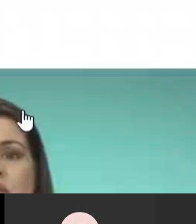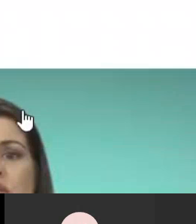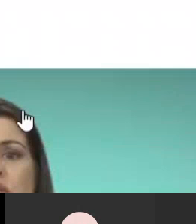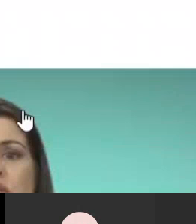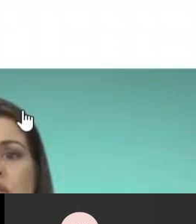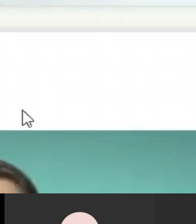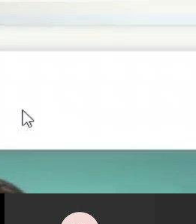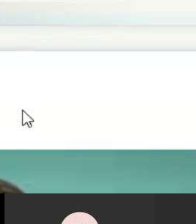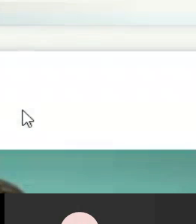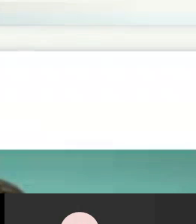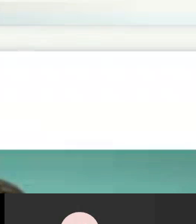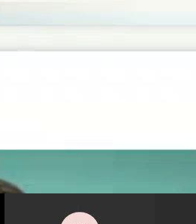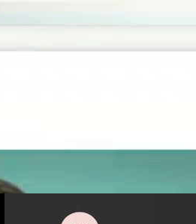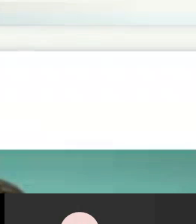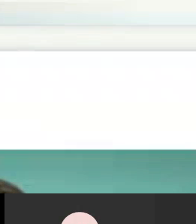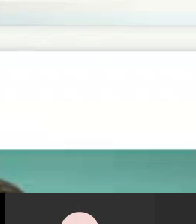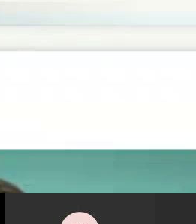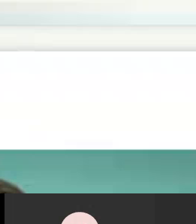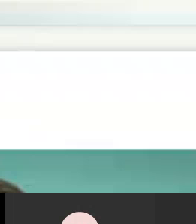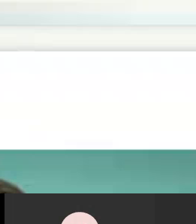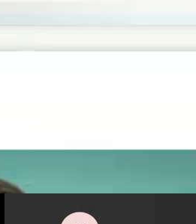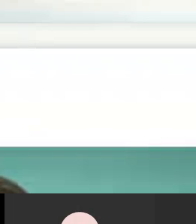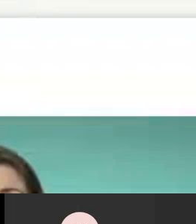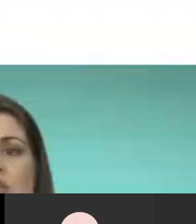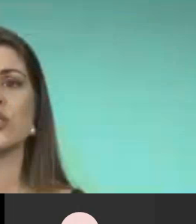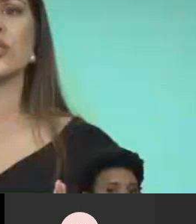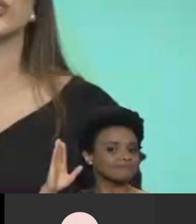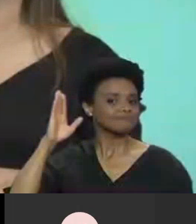Se alguém souber, quiser ensinar.